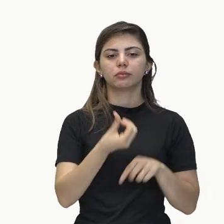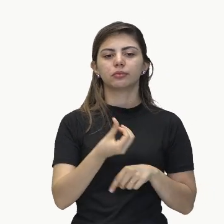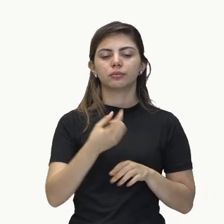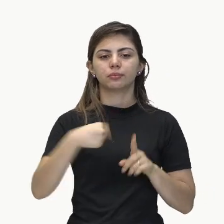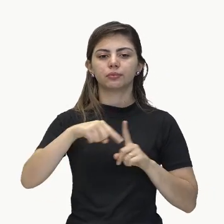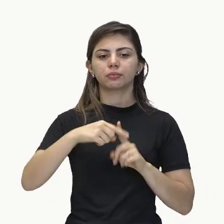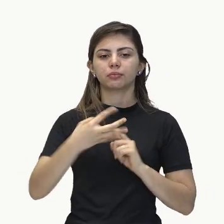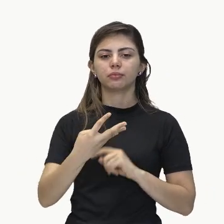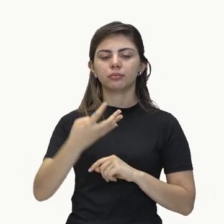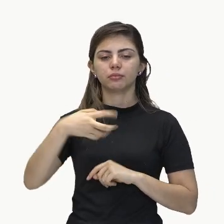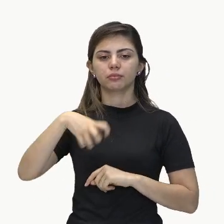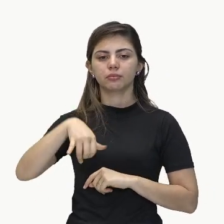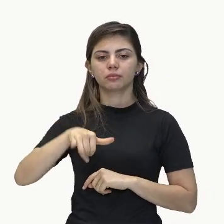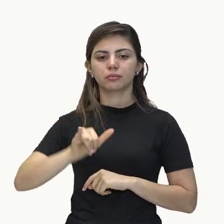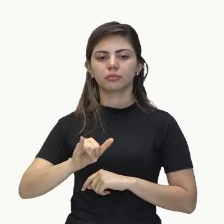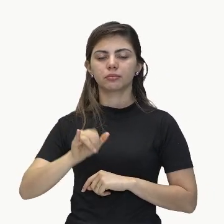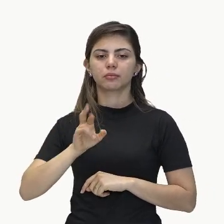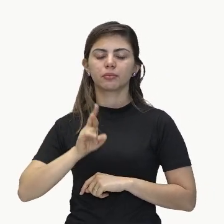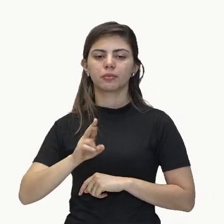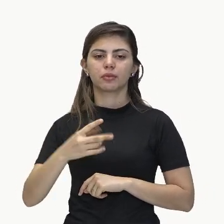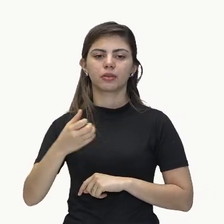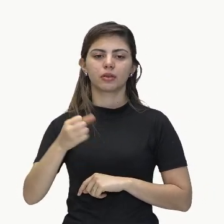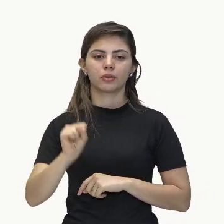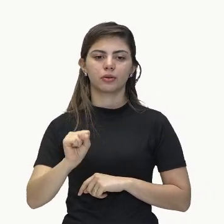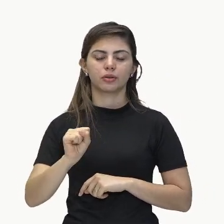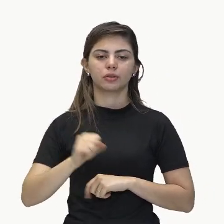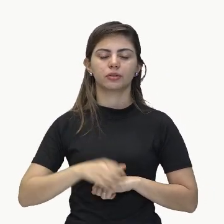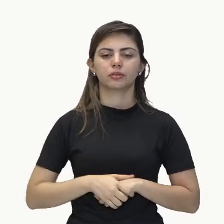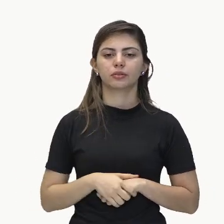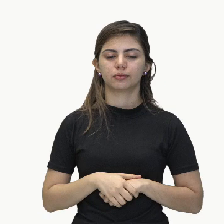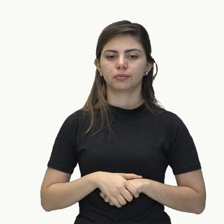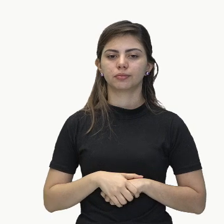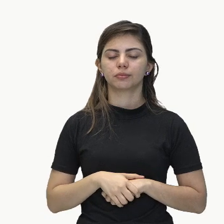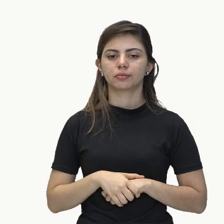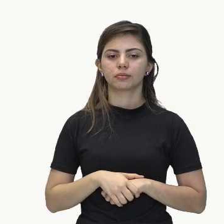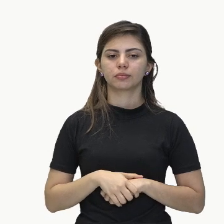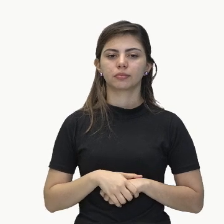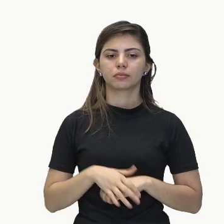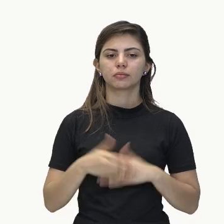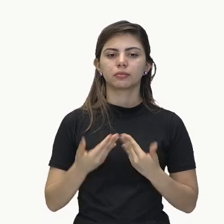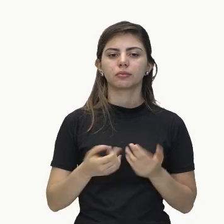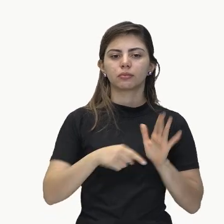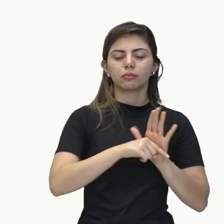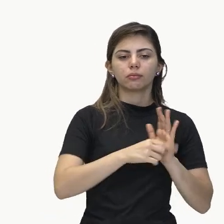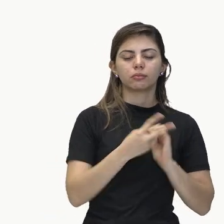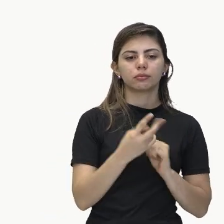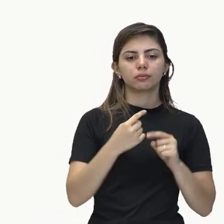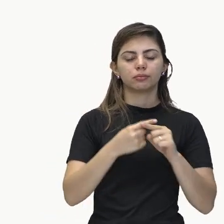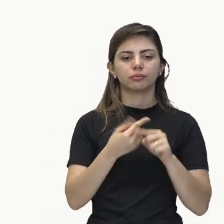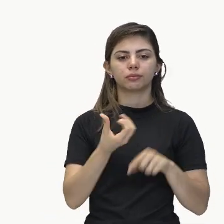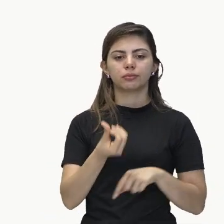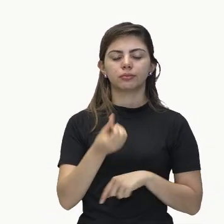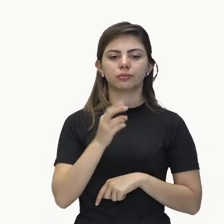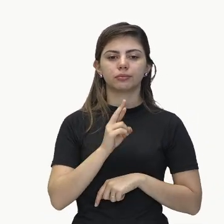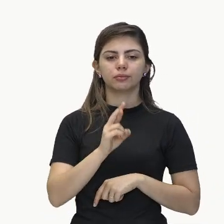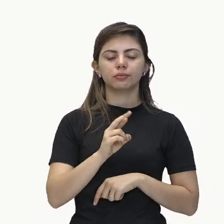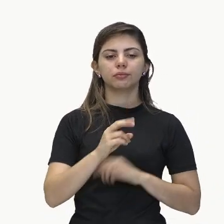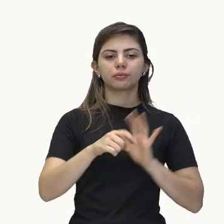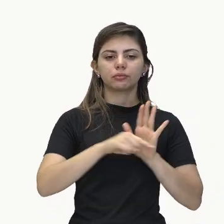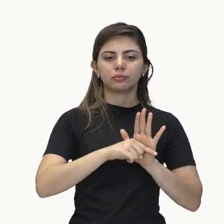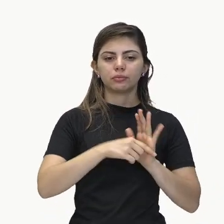a 8, tá? Então, menos 2 vezes 6,